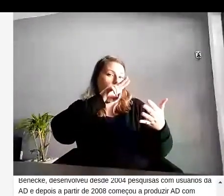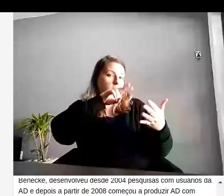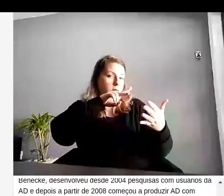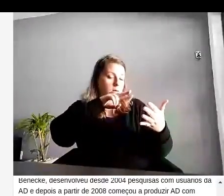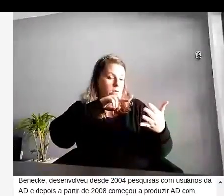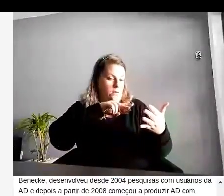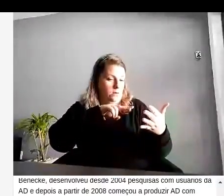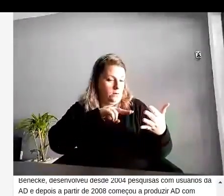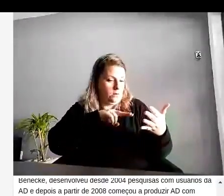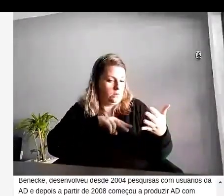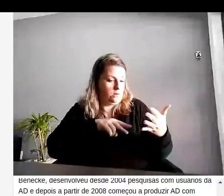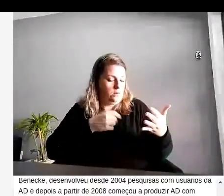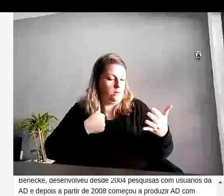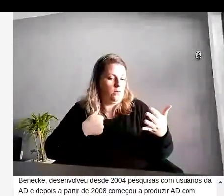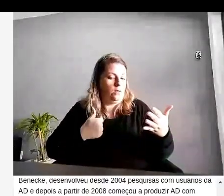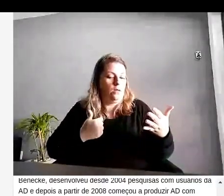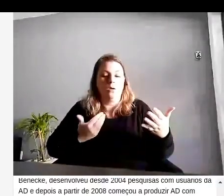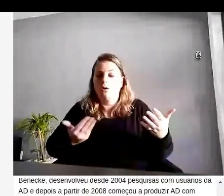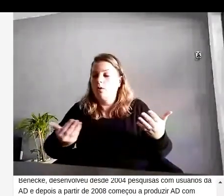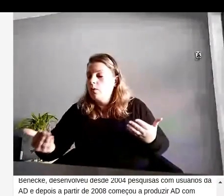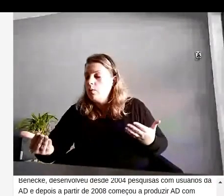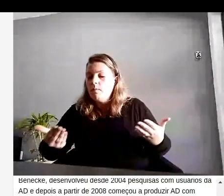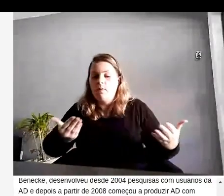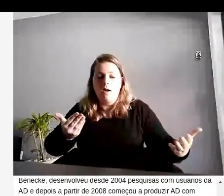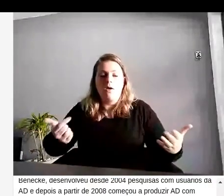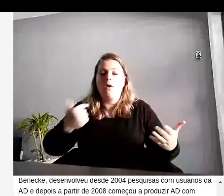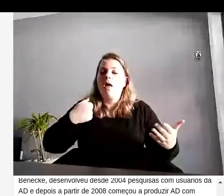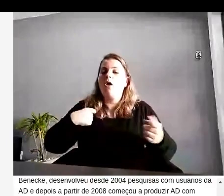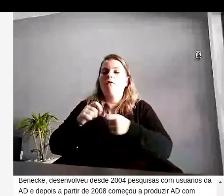comparo com aquilo que eu senti falta,